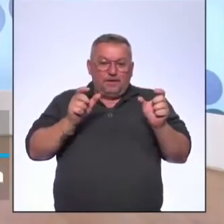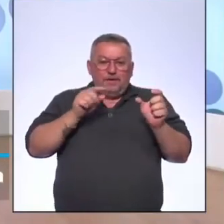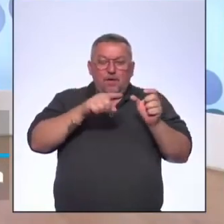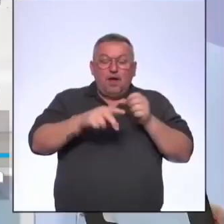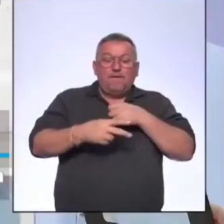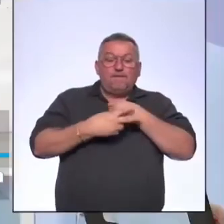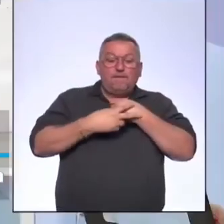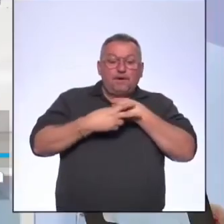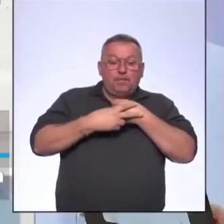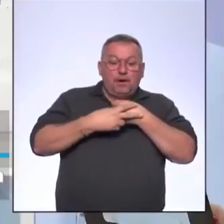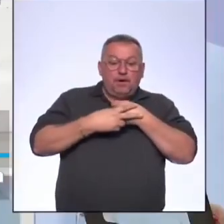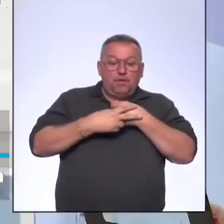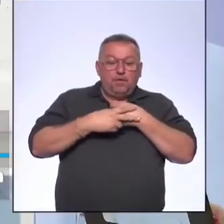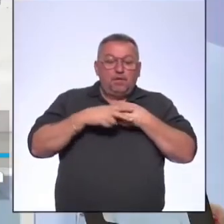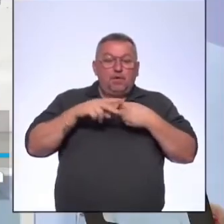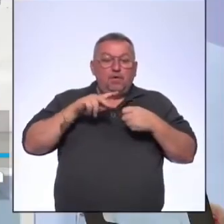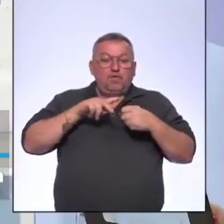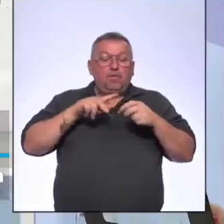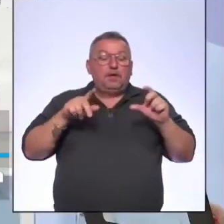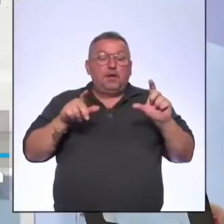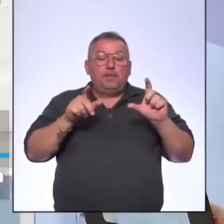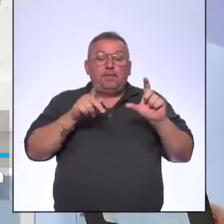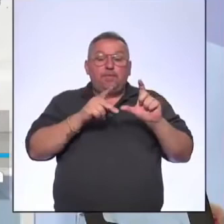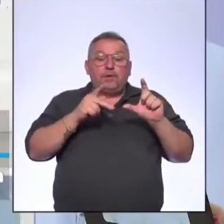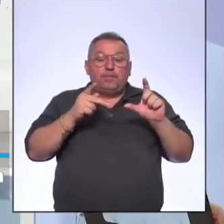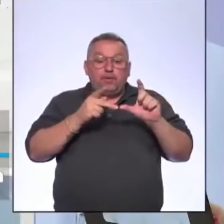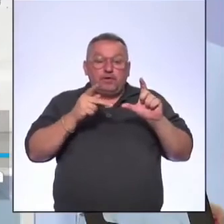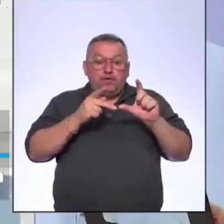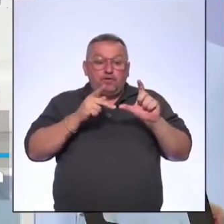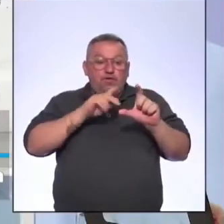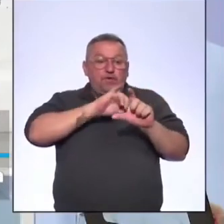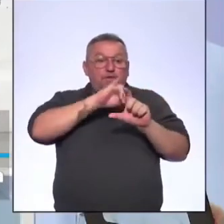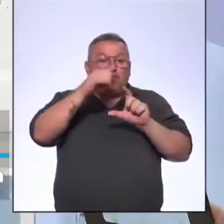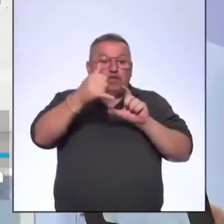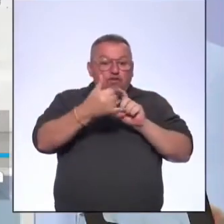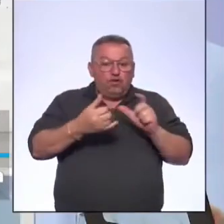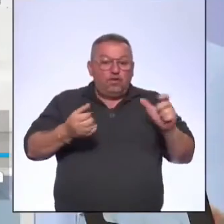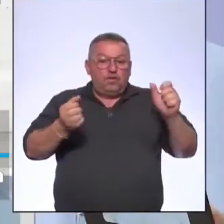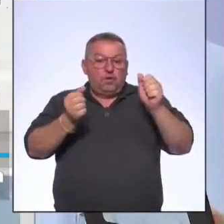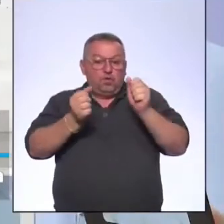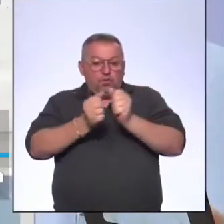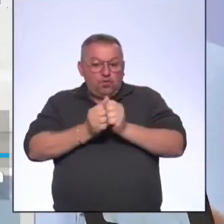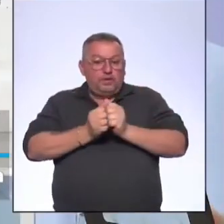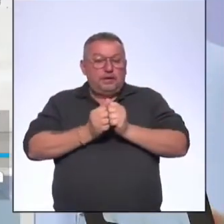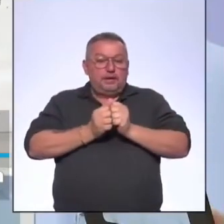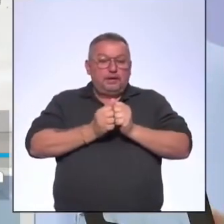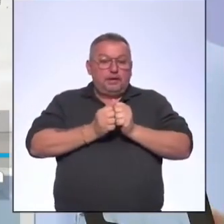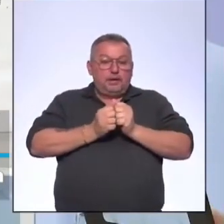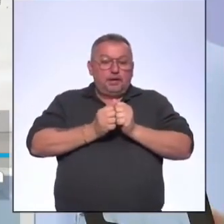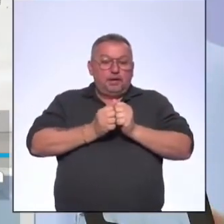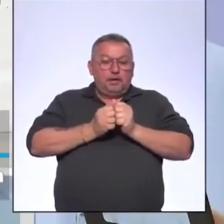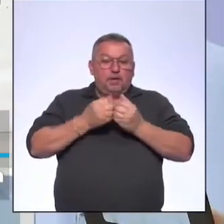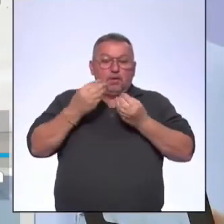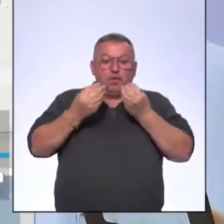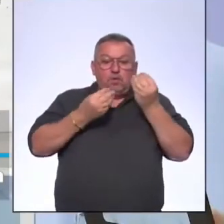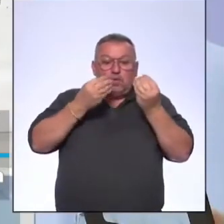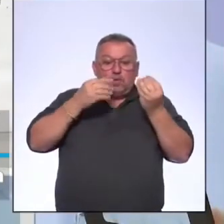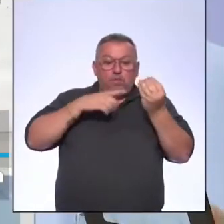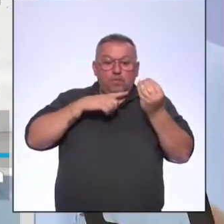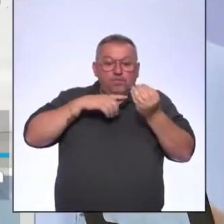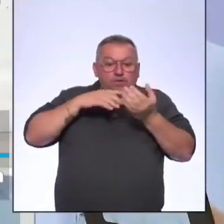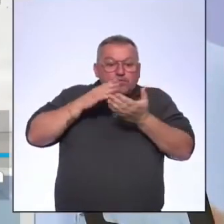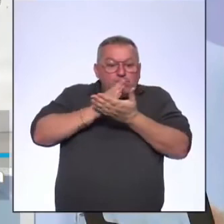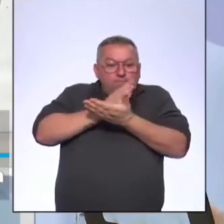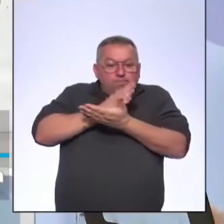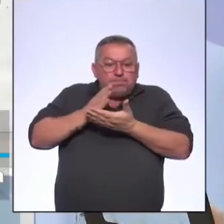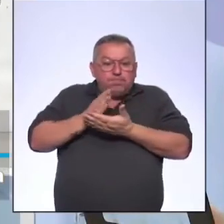verbal, mas eu vou ter prepositiva, conjuntiva, adjetiva e aí vai, tá? Então, vamos lá. Como é que eu vou, então, separar